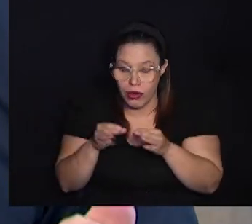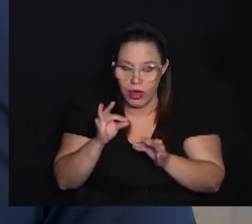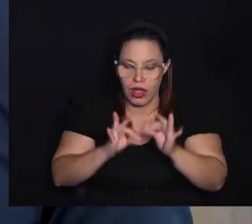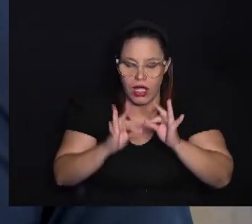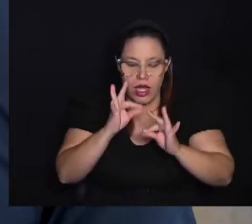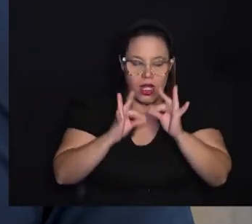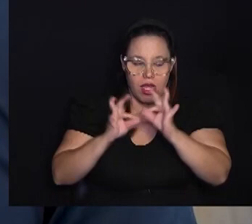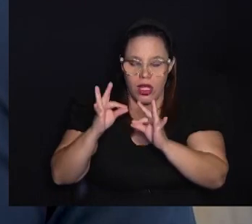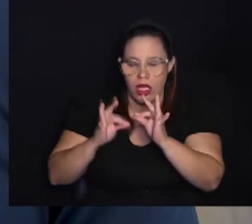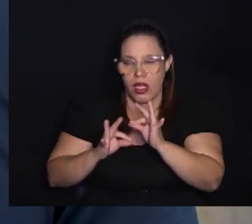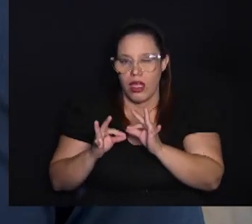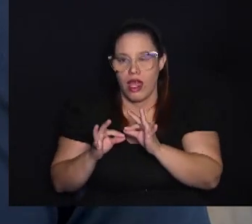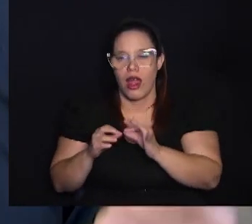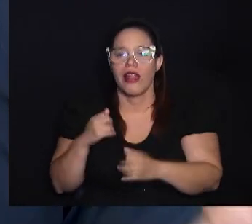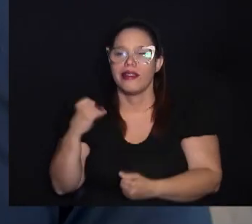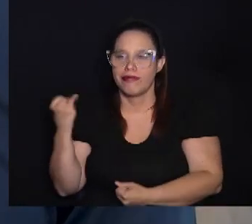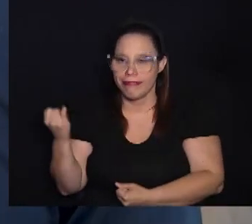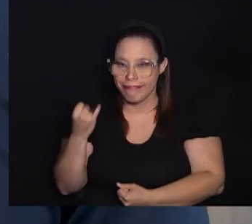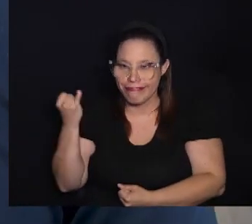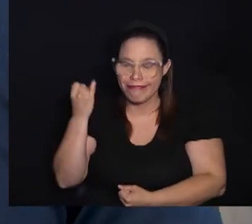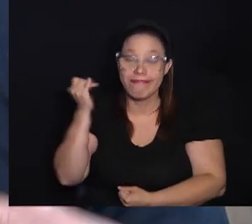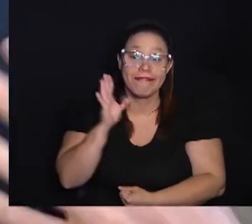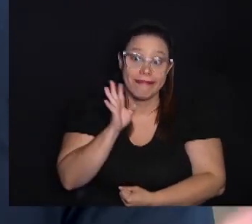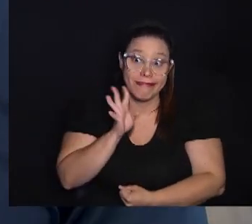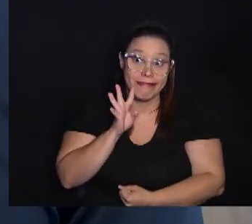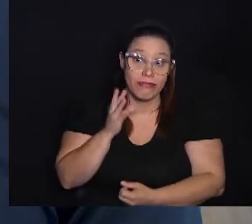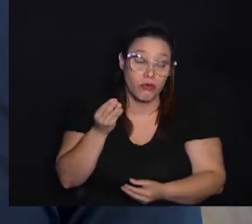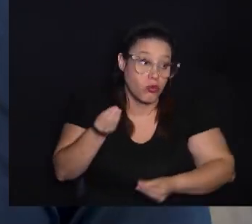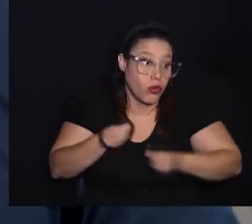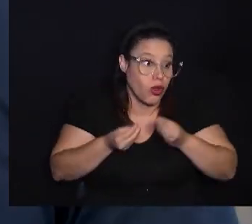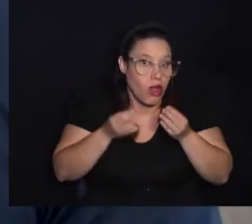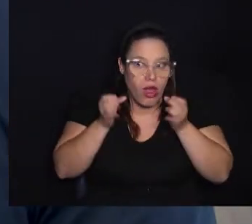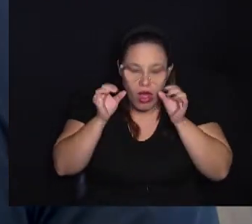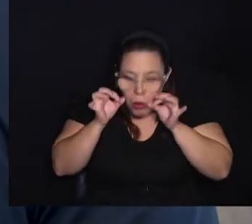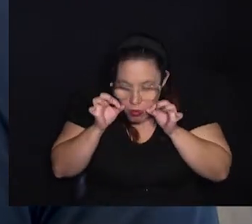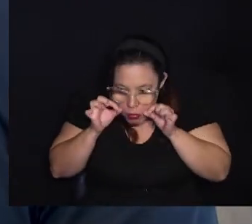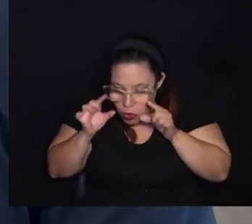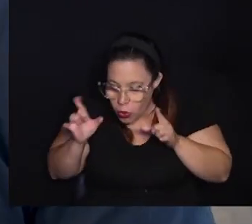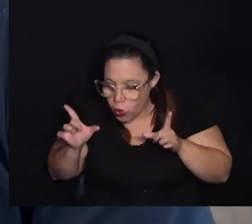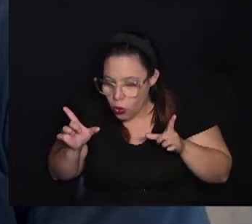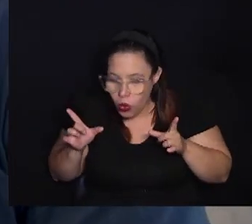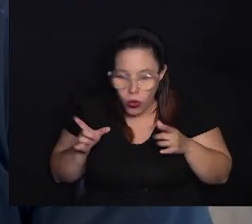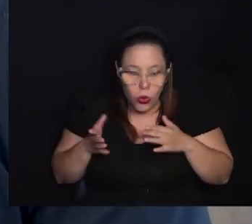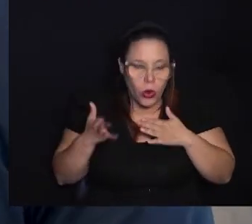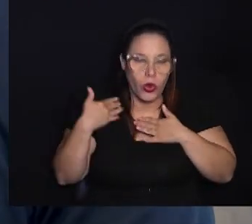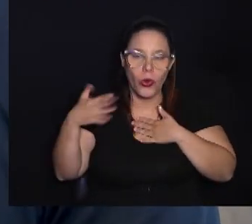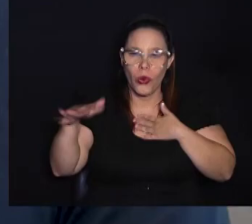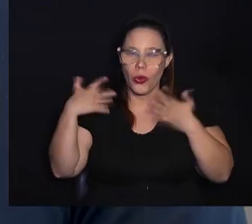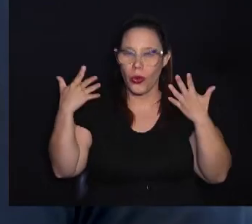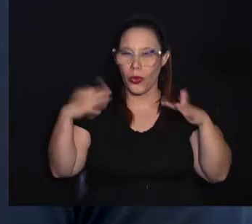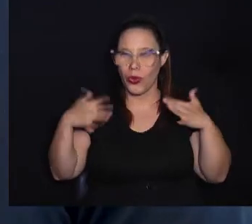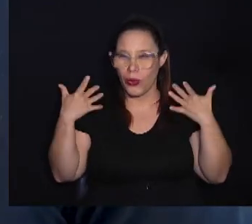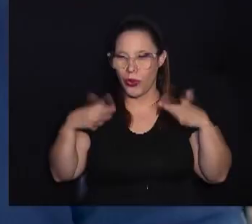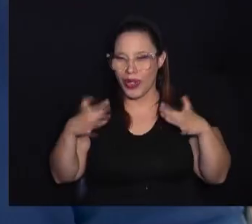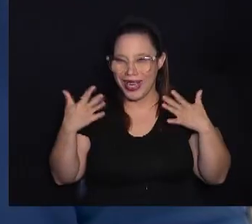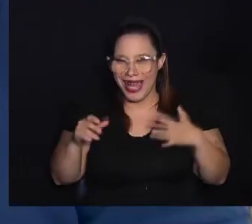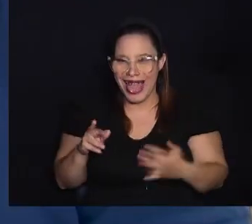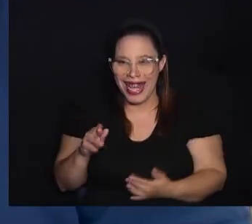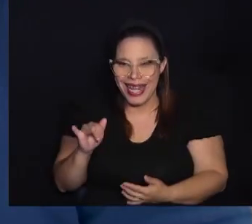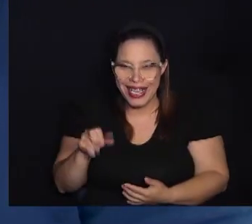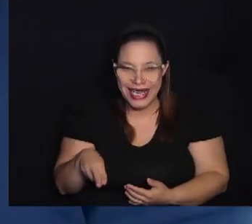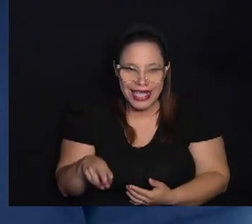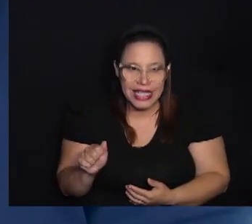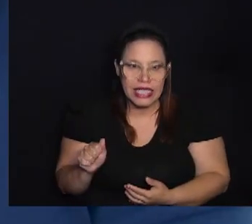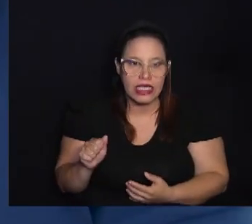que são muito interessantes de ver como a gente fica encantado no circo, a gente fica encantado aqui também, né, no Espaço Arena do Sesc. O